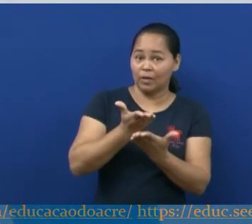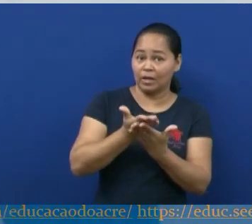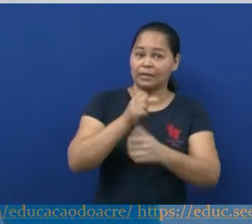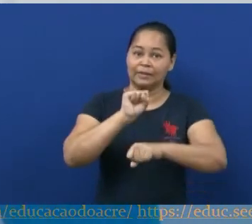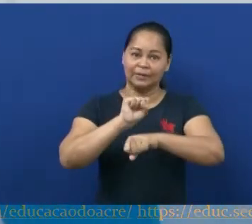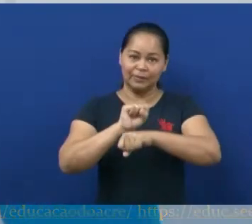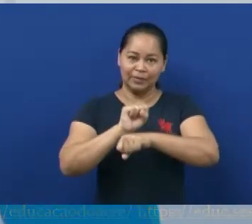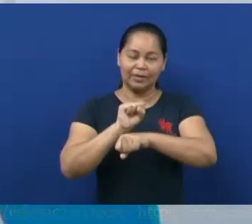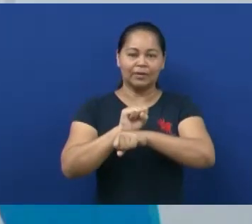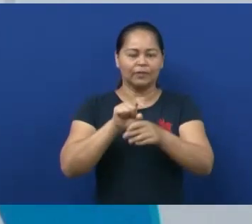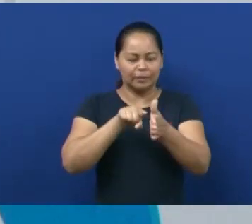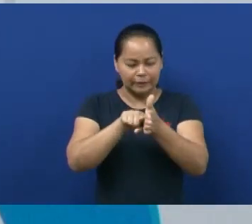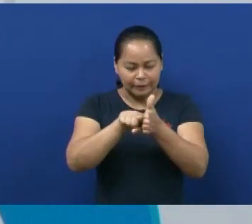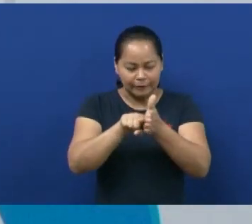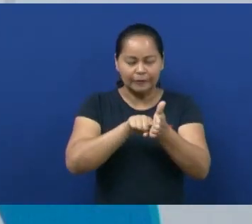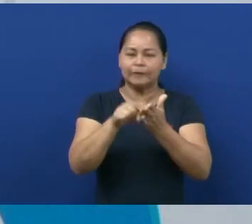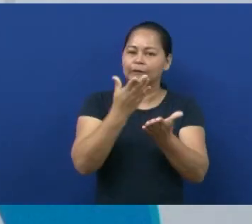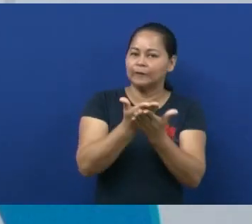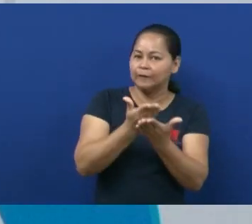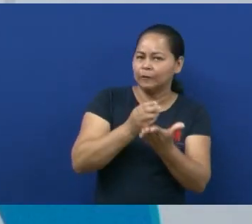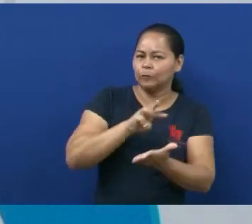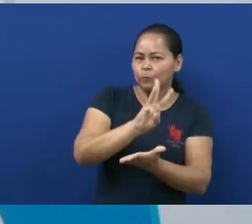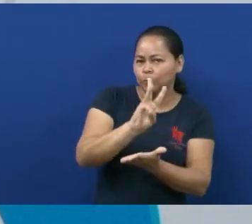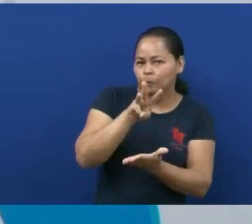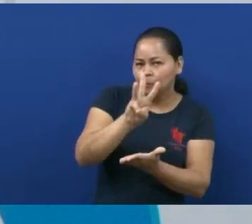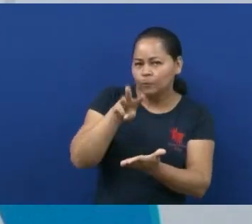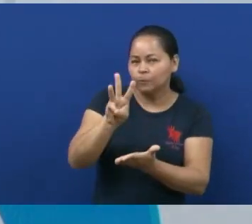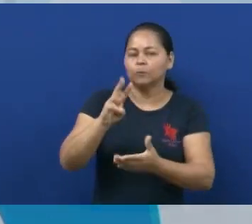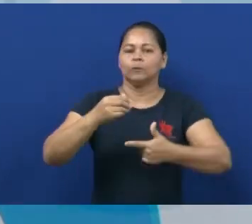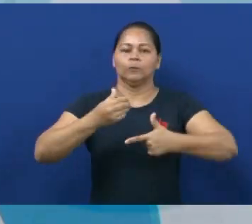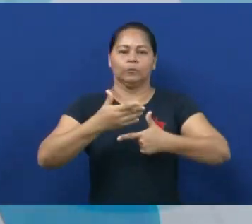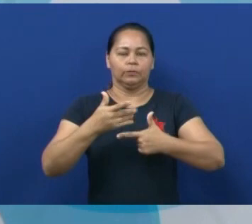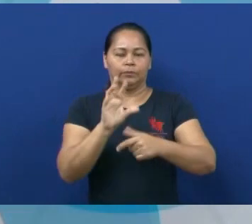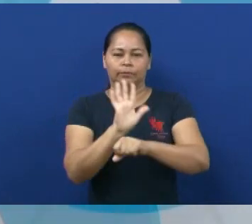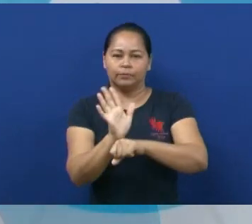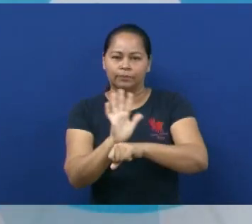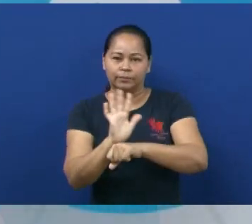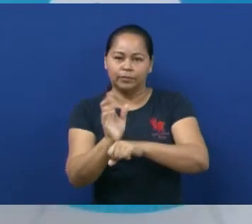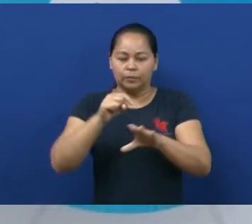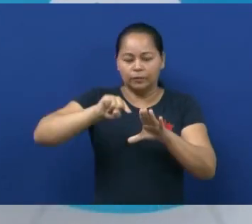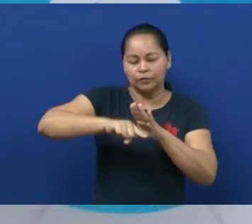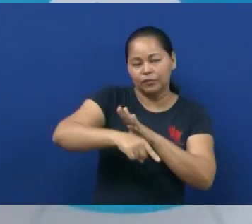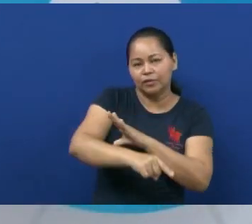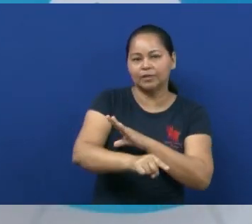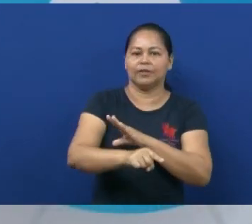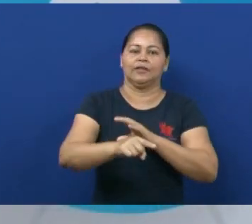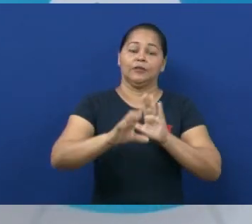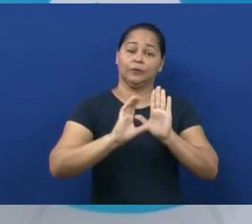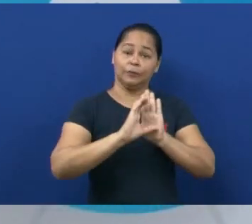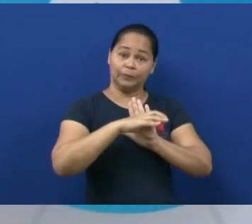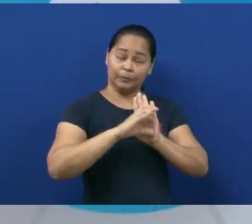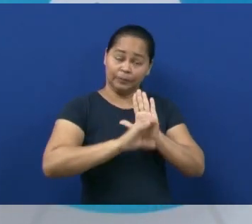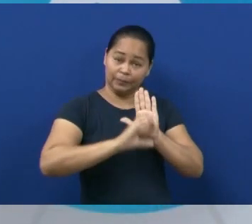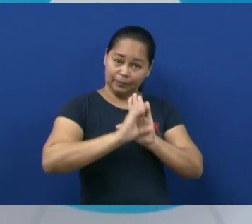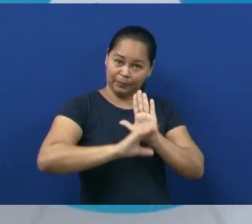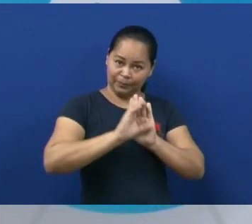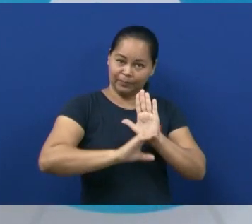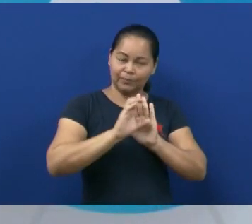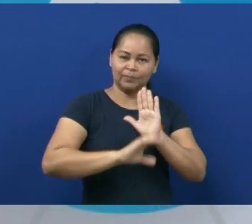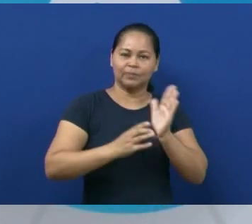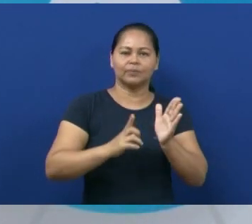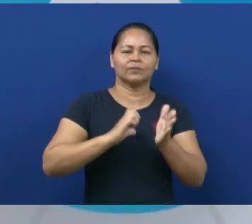espero que vocês consultem esses sites, pesquisem os filmes e os livros para aprofundar mais esse conteúdo. Tem